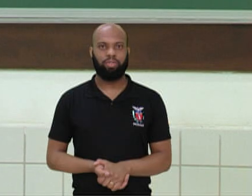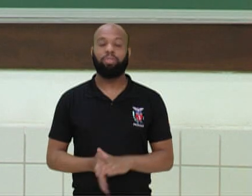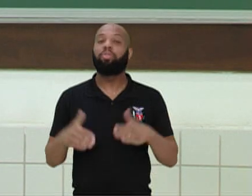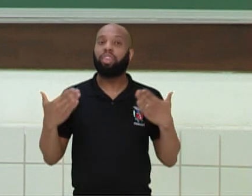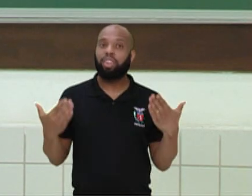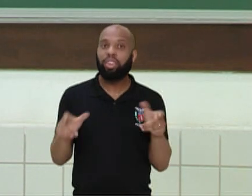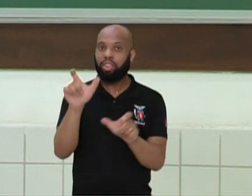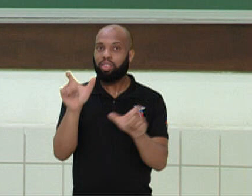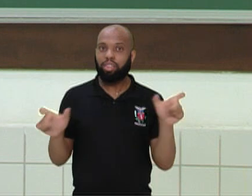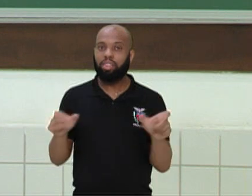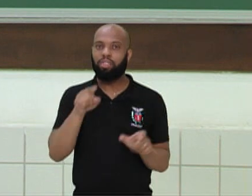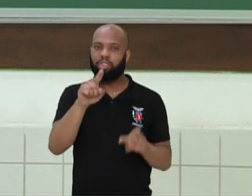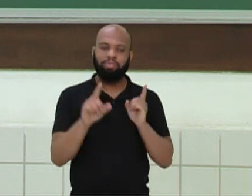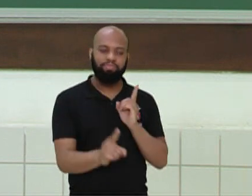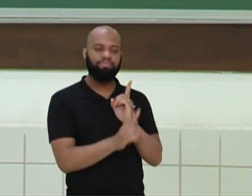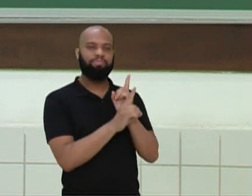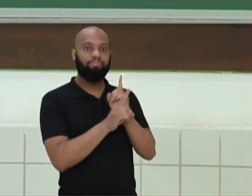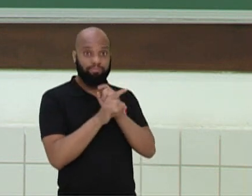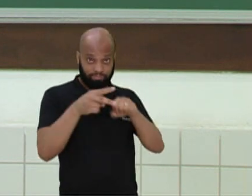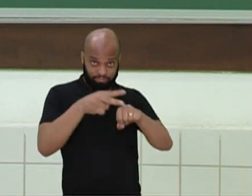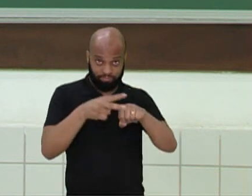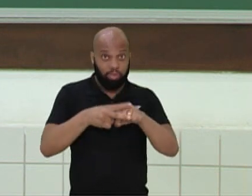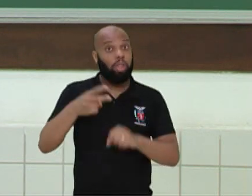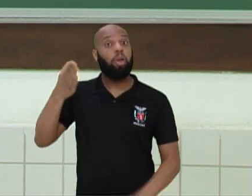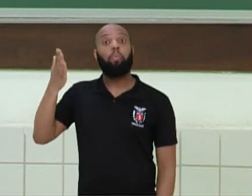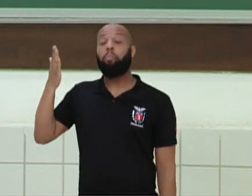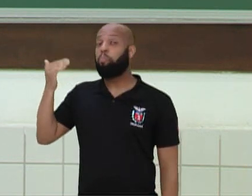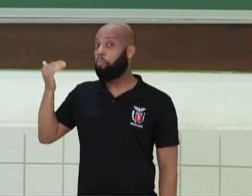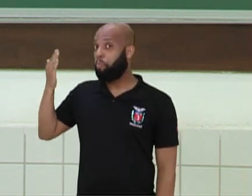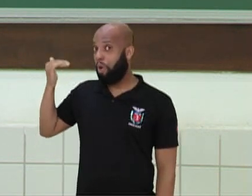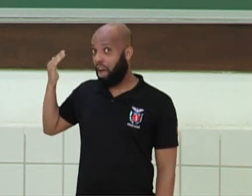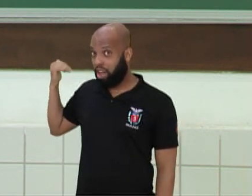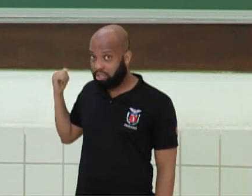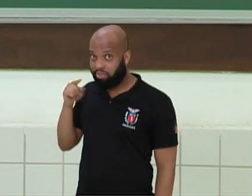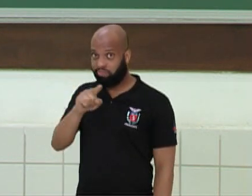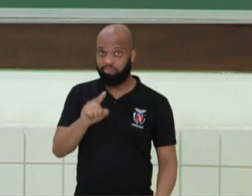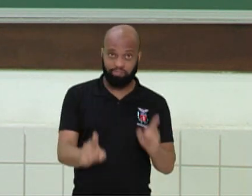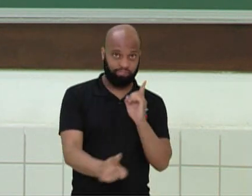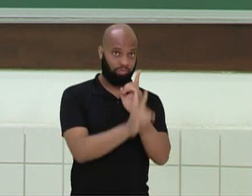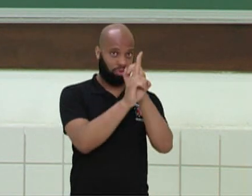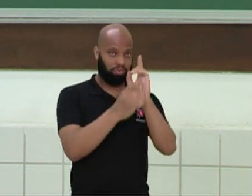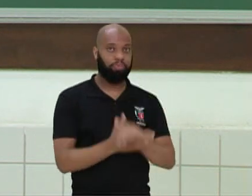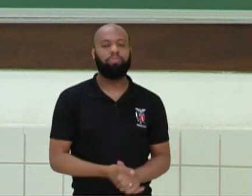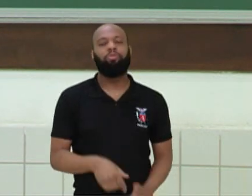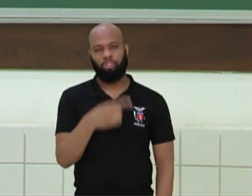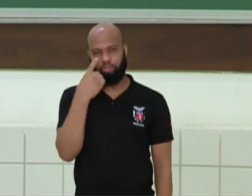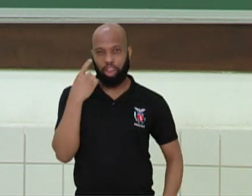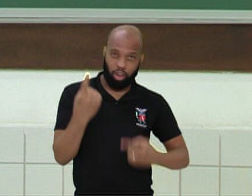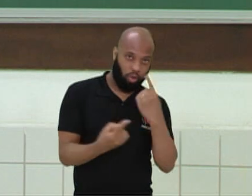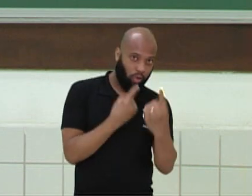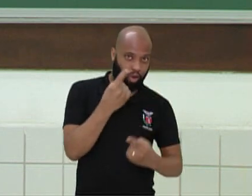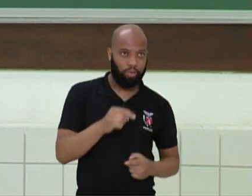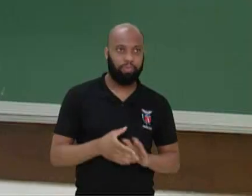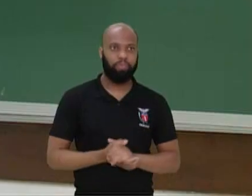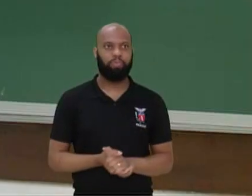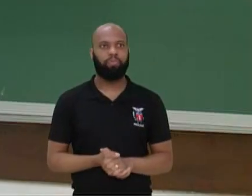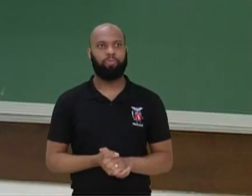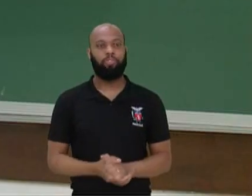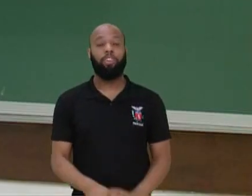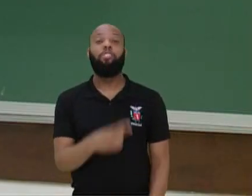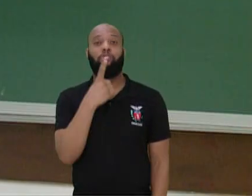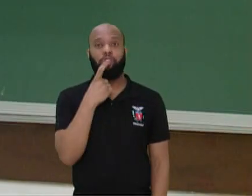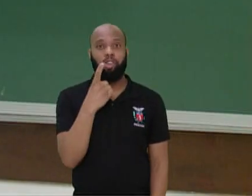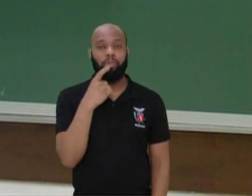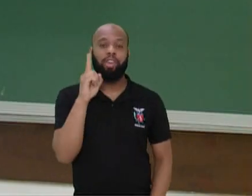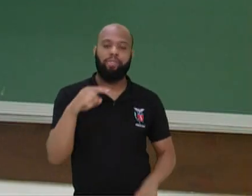E então, pessoal, encontraram os verbos e os verbos que estejam no passado? Vamos ver quais são eles?